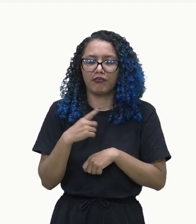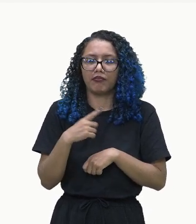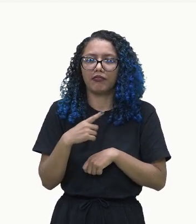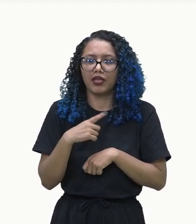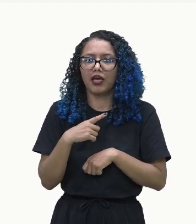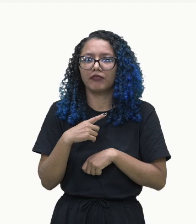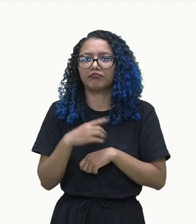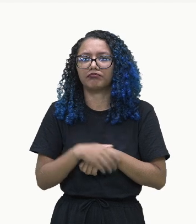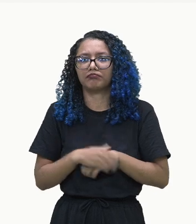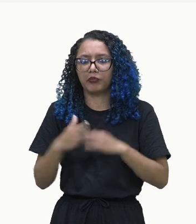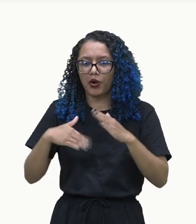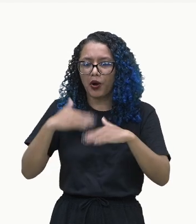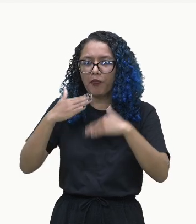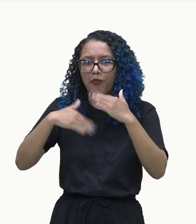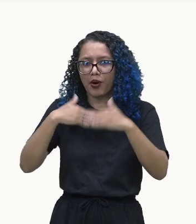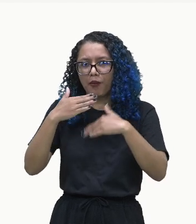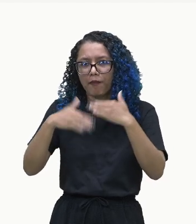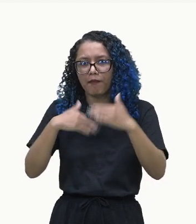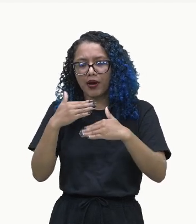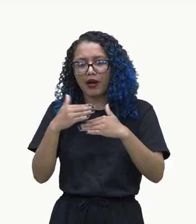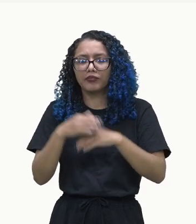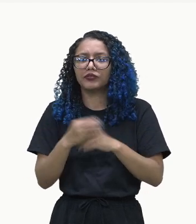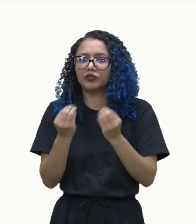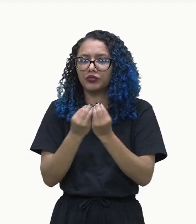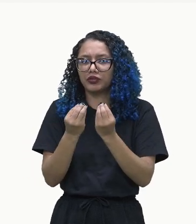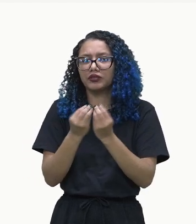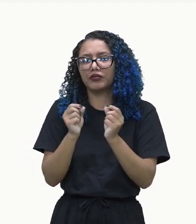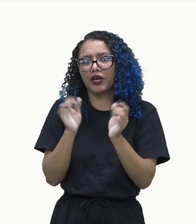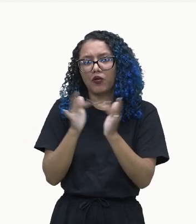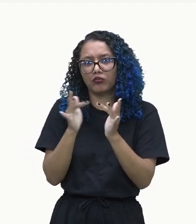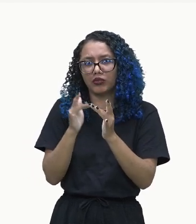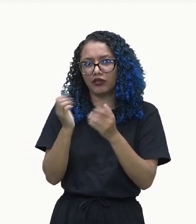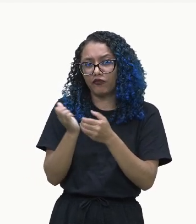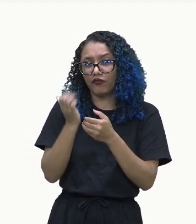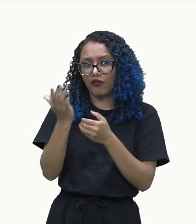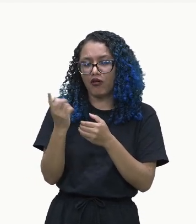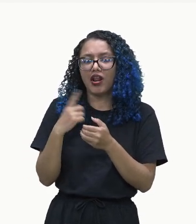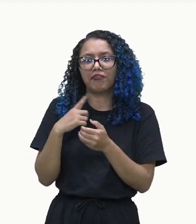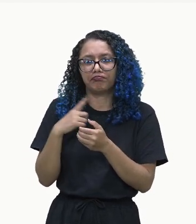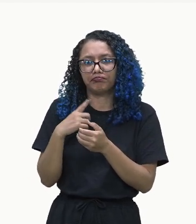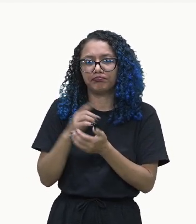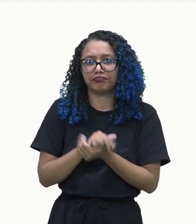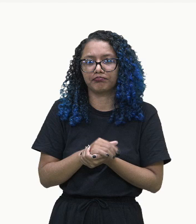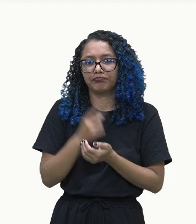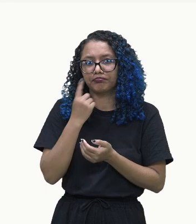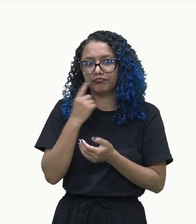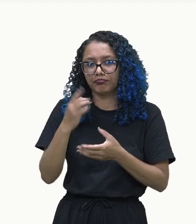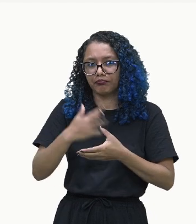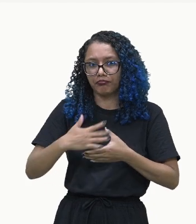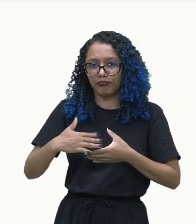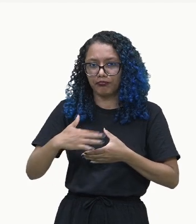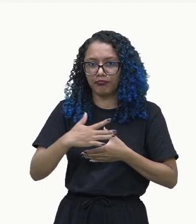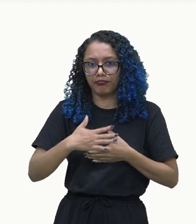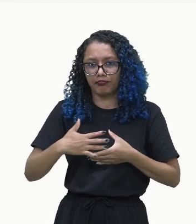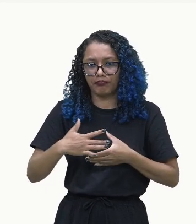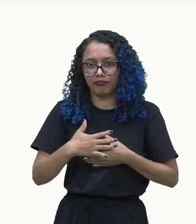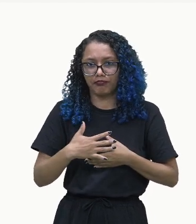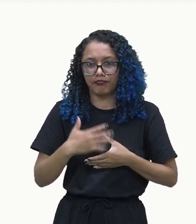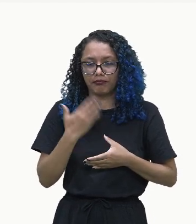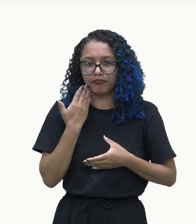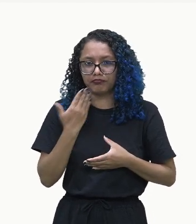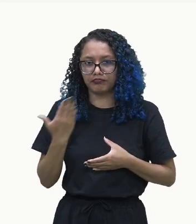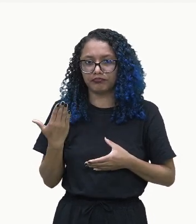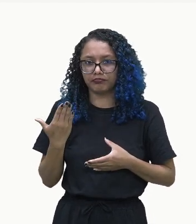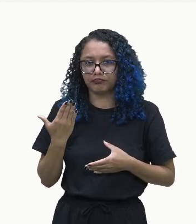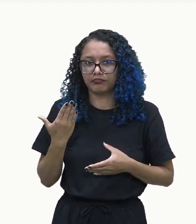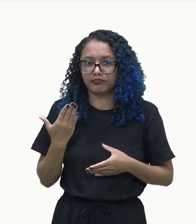tiveram contato com o meio extracelular, tá? Olha aqui a representação do citoplasma e a